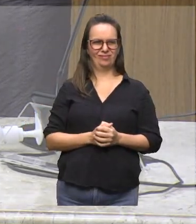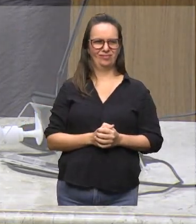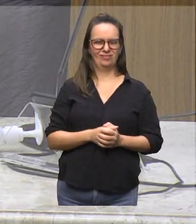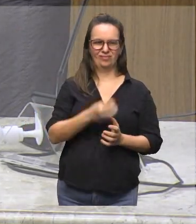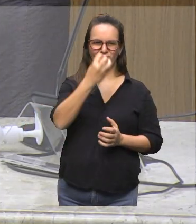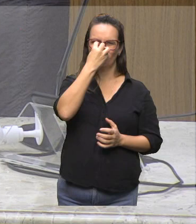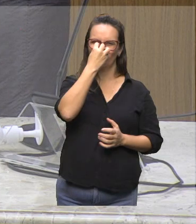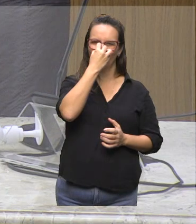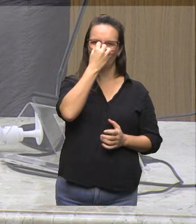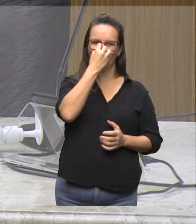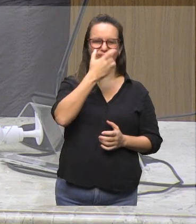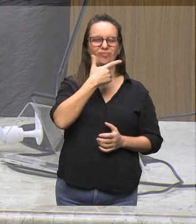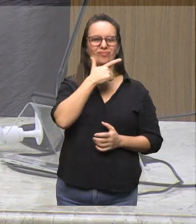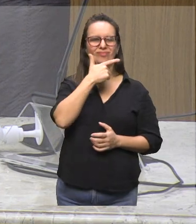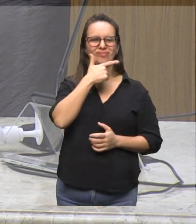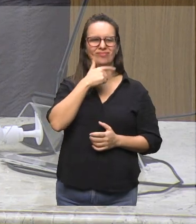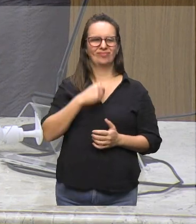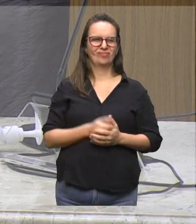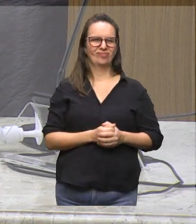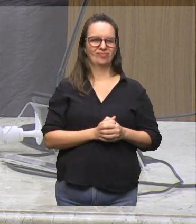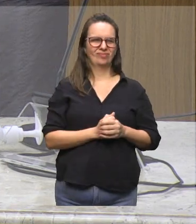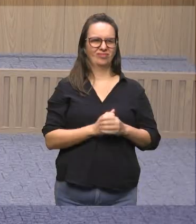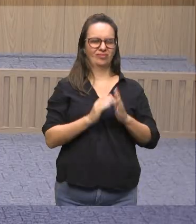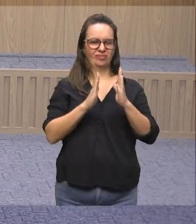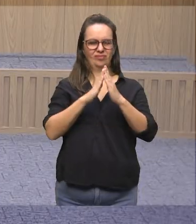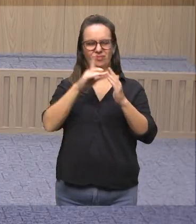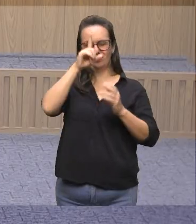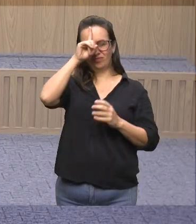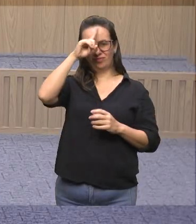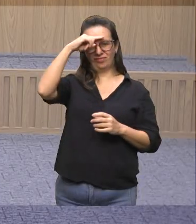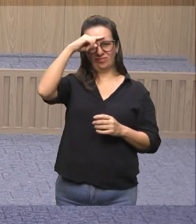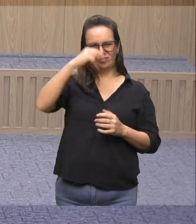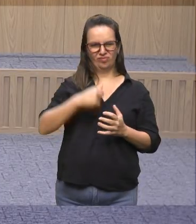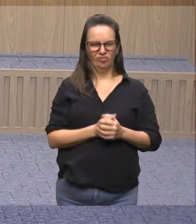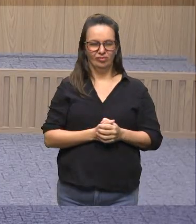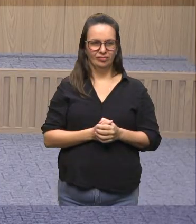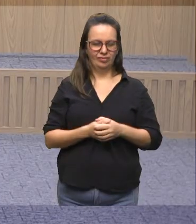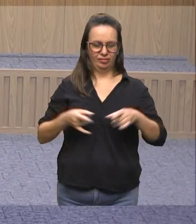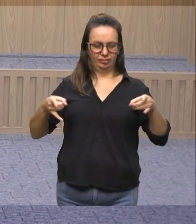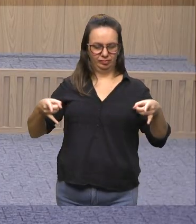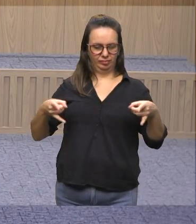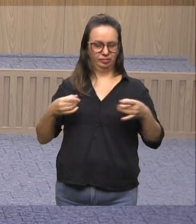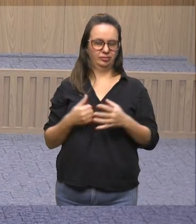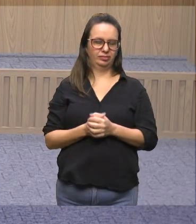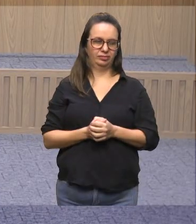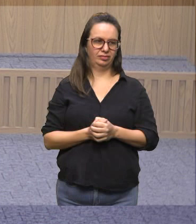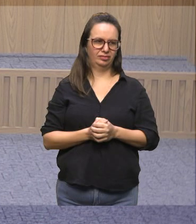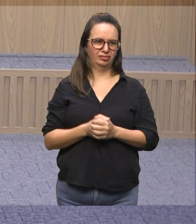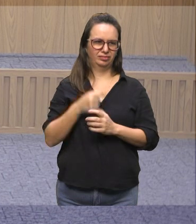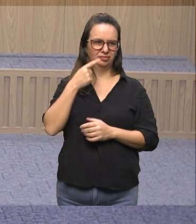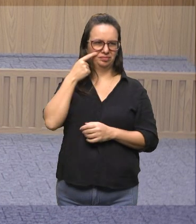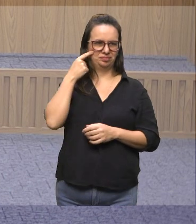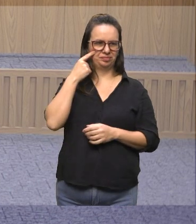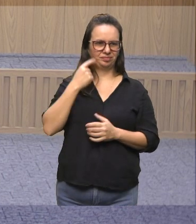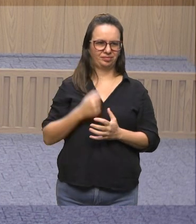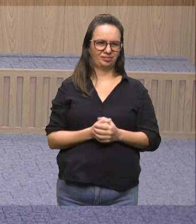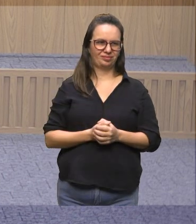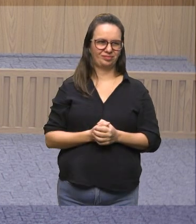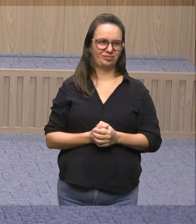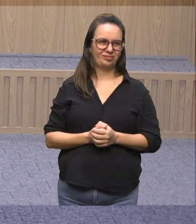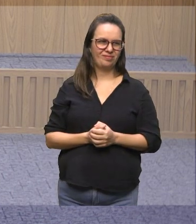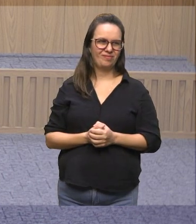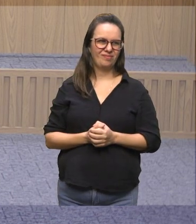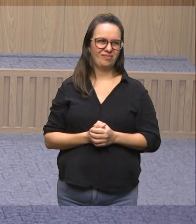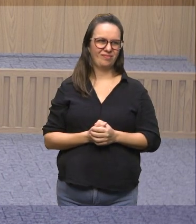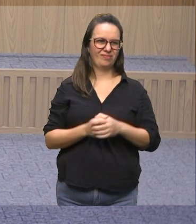Sorriso, que se encontra internado, pela saúde dele. Obrigado. Pela ordem, senhora presidente. Pela ordem, vereador Vinícius Simini. Só uma